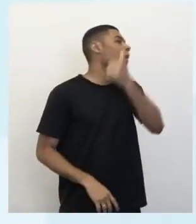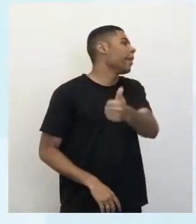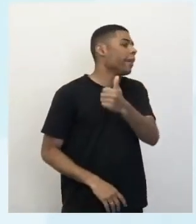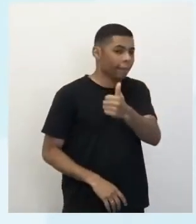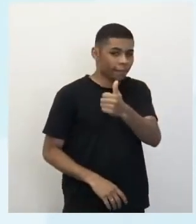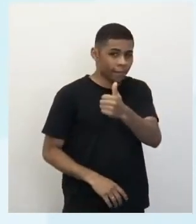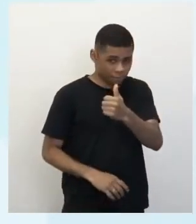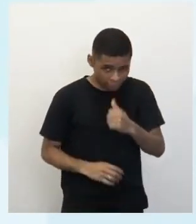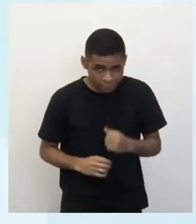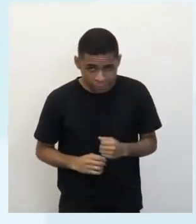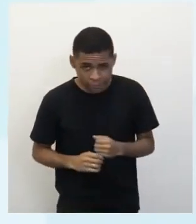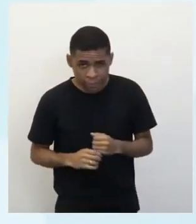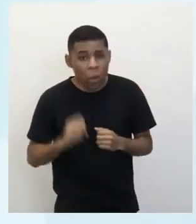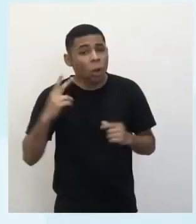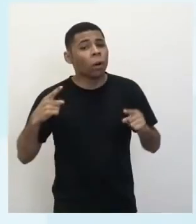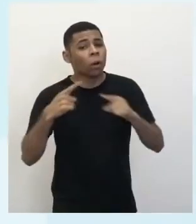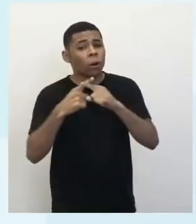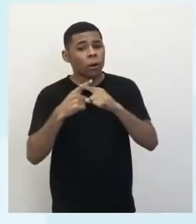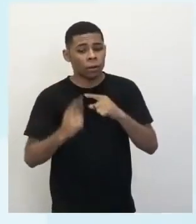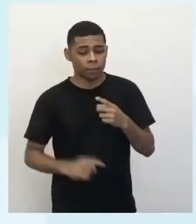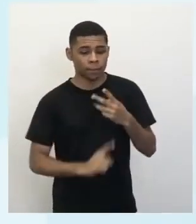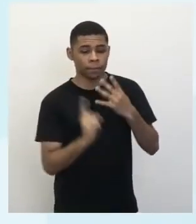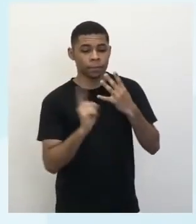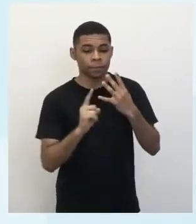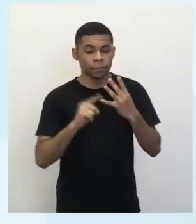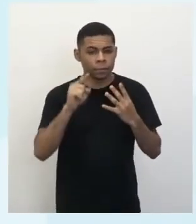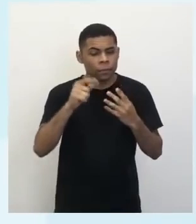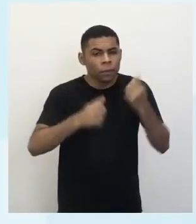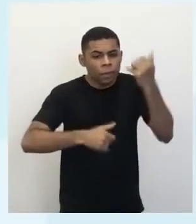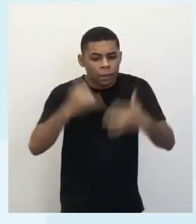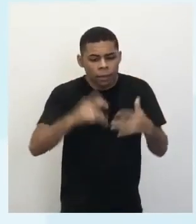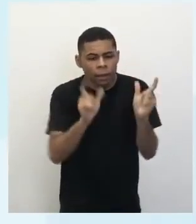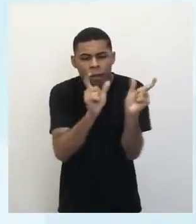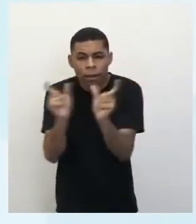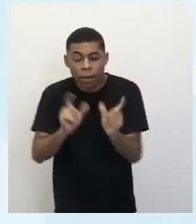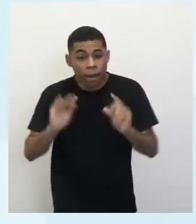início e foi até o final? Usou uma linguagem clara